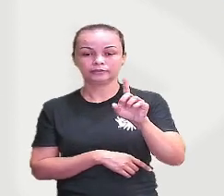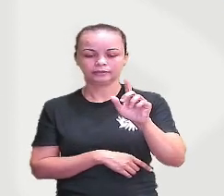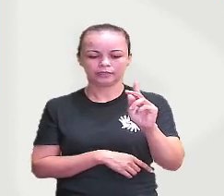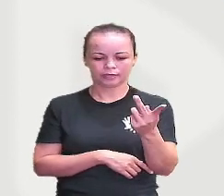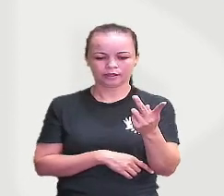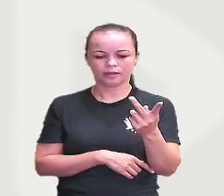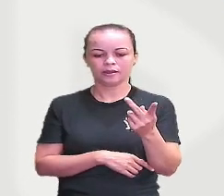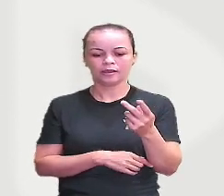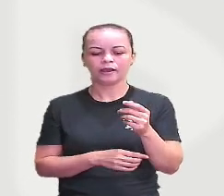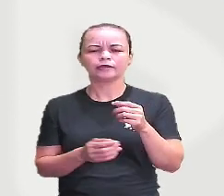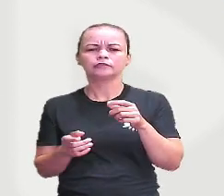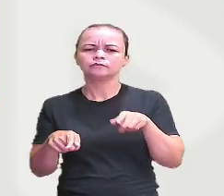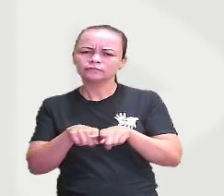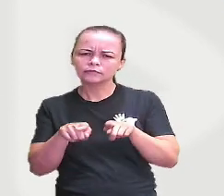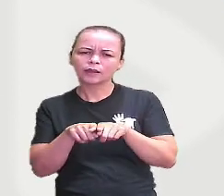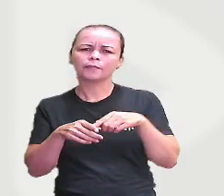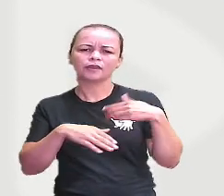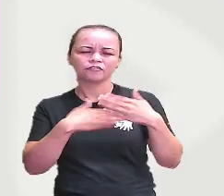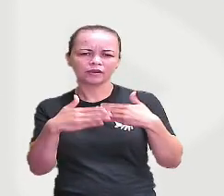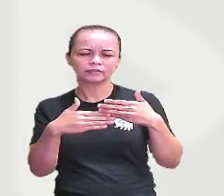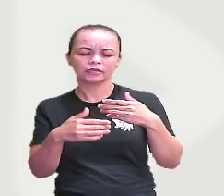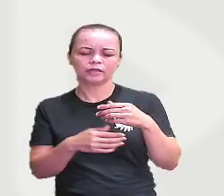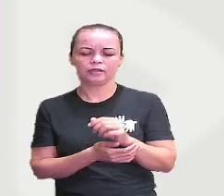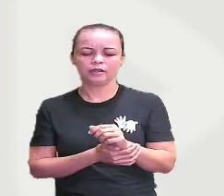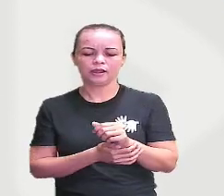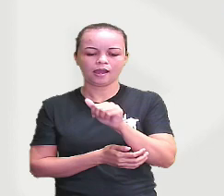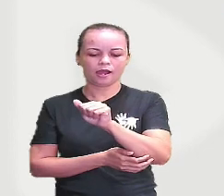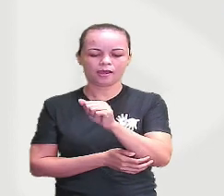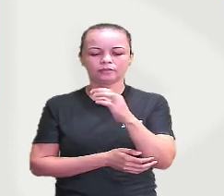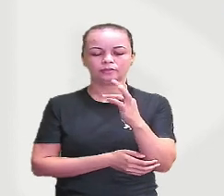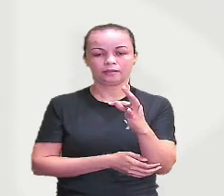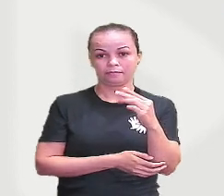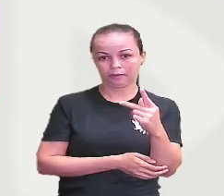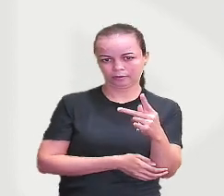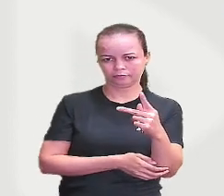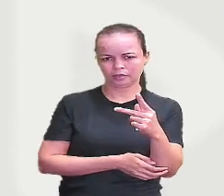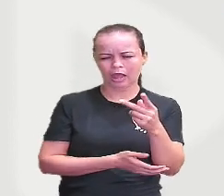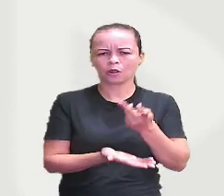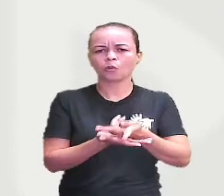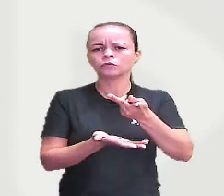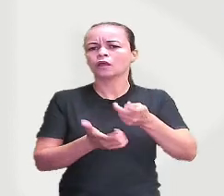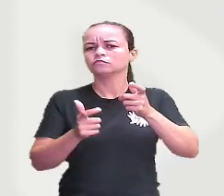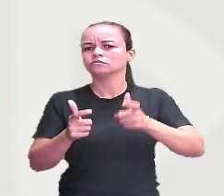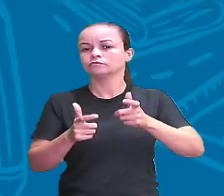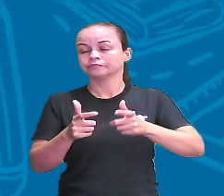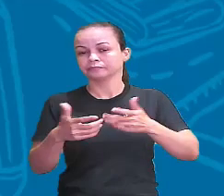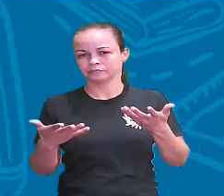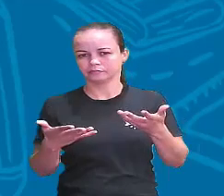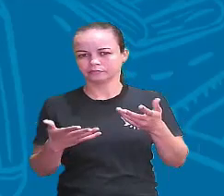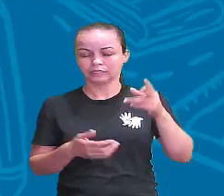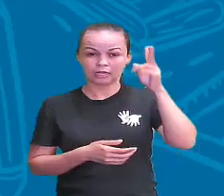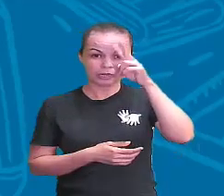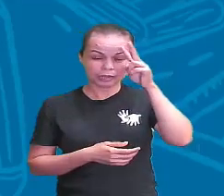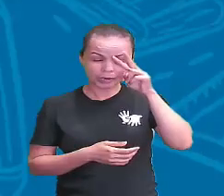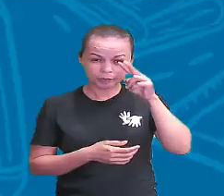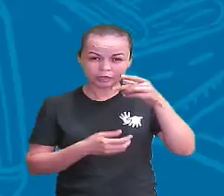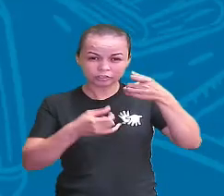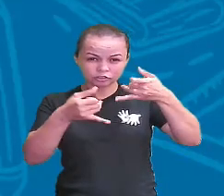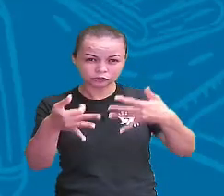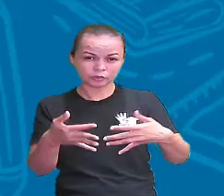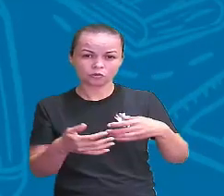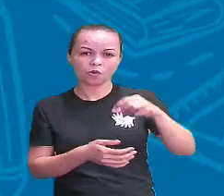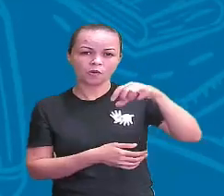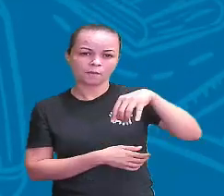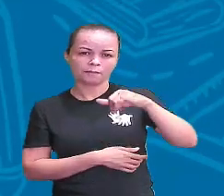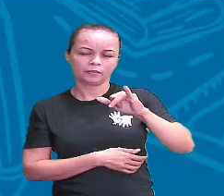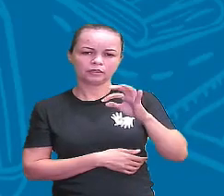NADH, também vai se produzir o quê? ATP. E aí, onde é que ocorre isso? Lembra que a gente falou lá das mitocôndrias? Volta aqui comigo, é um momento